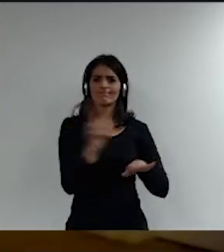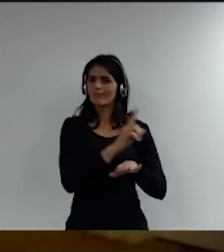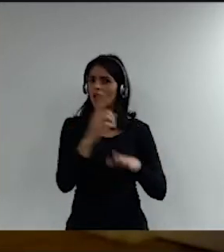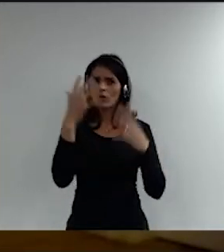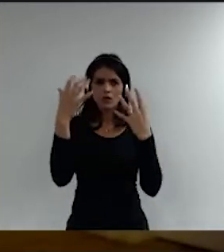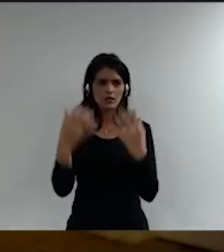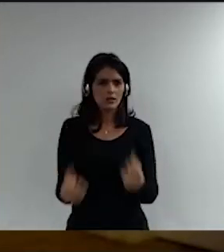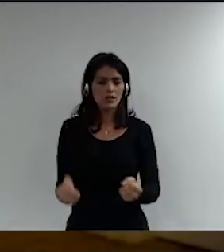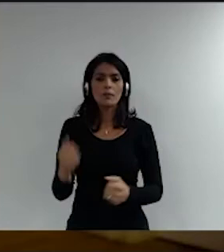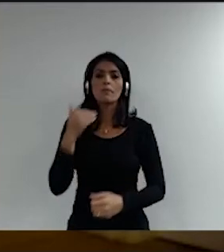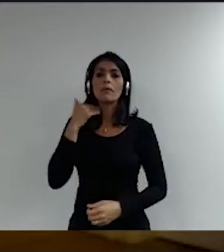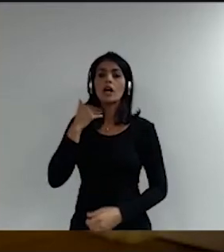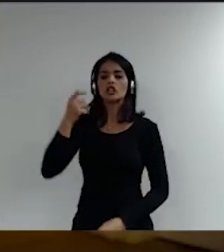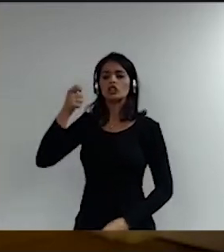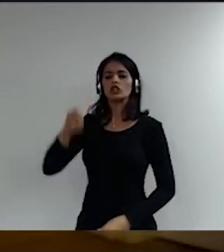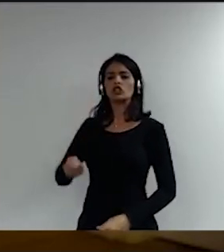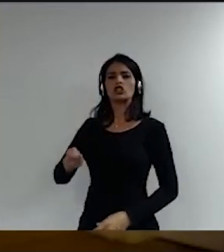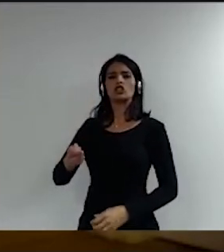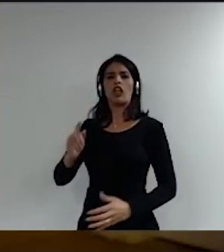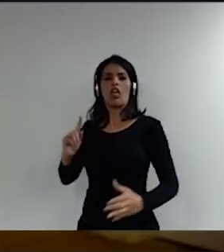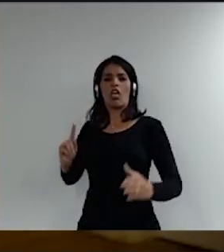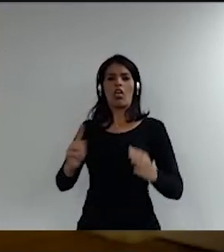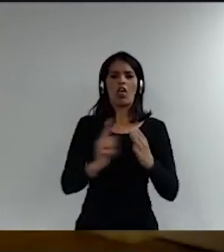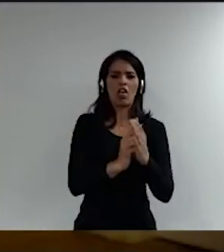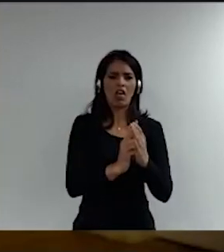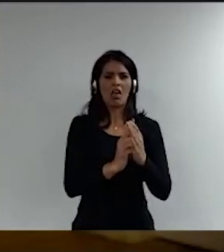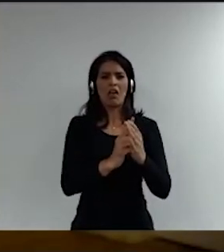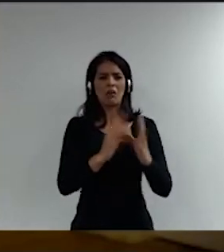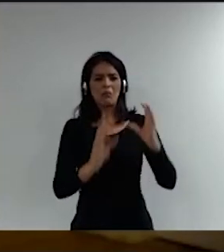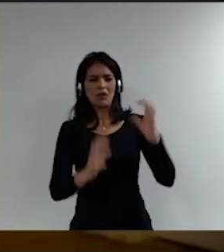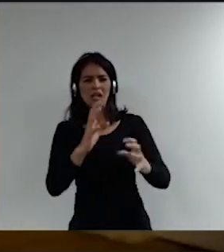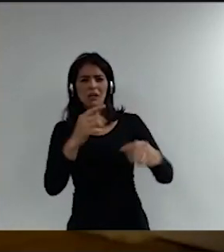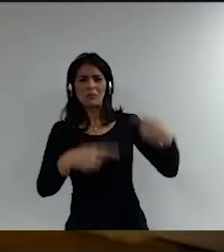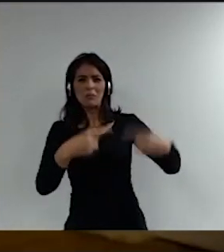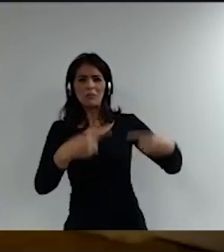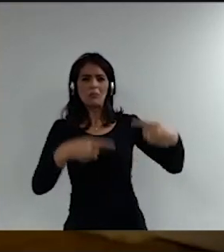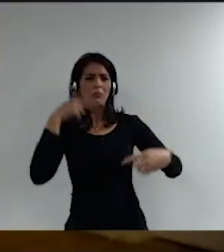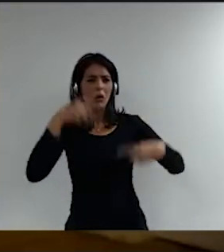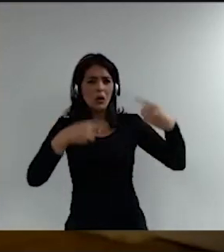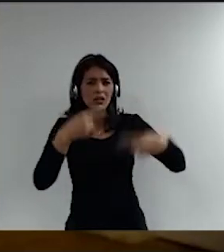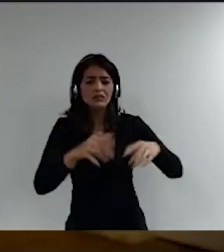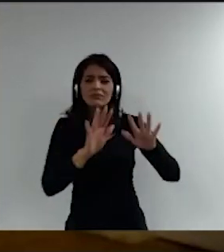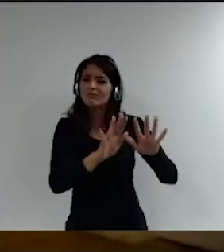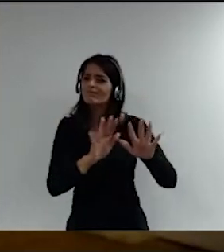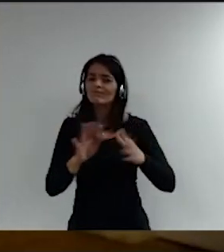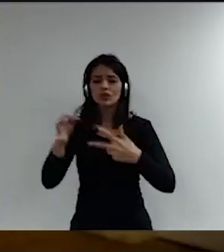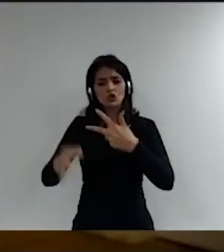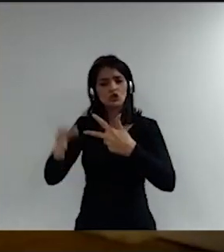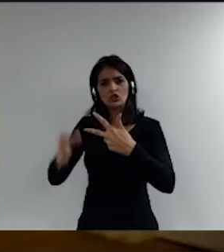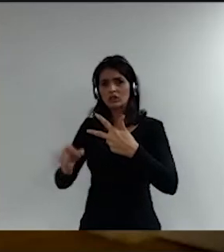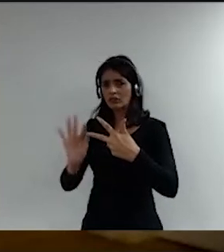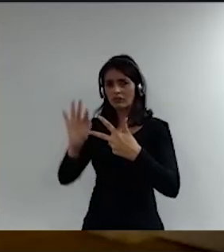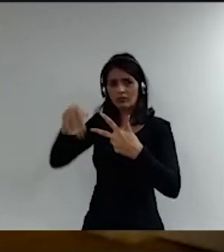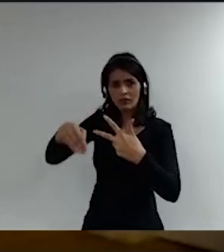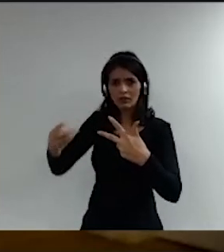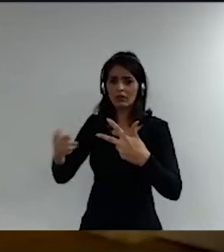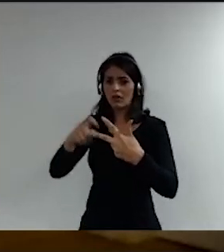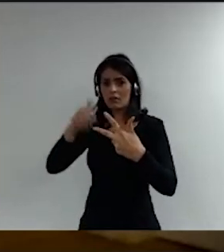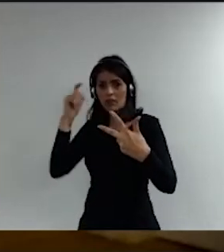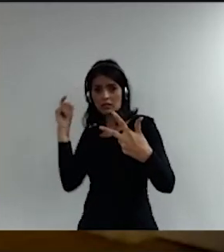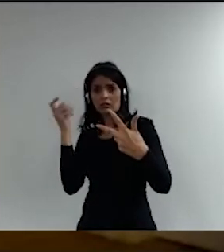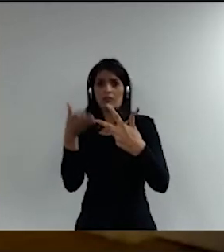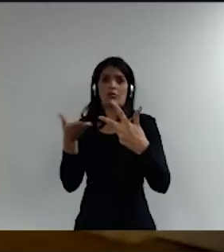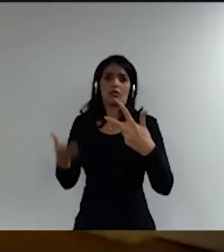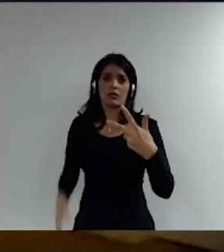Não coloque os magistrados brasileiros nas brigas políticas brasileiras, porque é o fim da justiça, é o fim da independência da